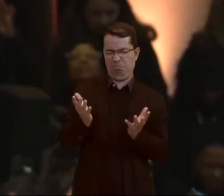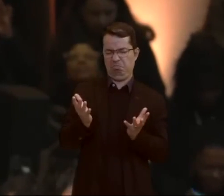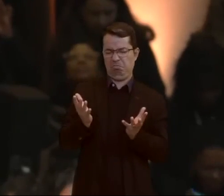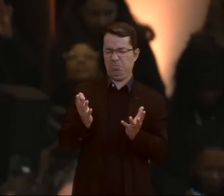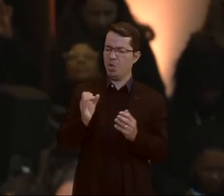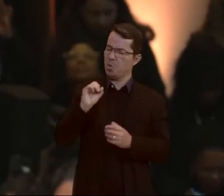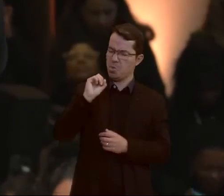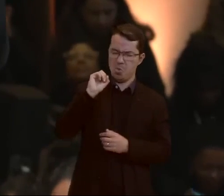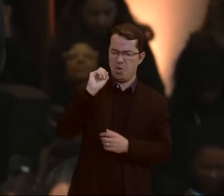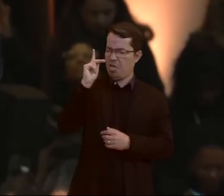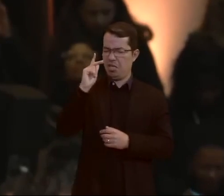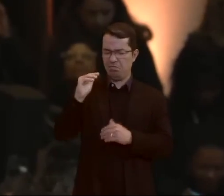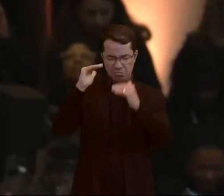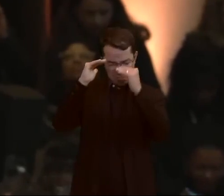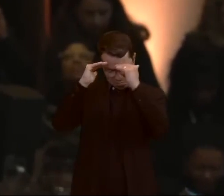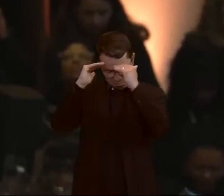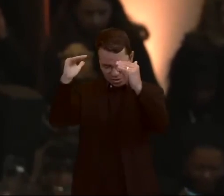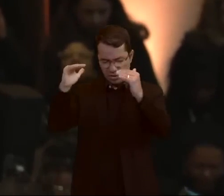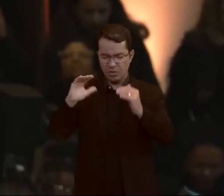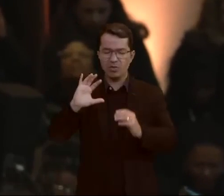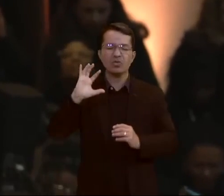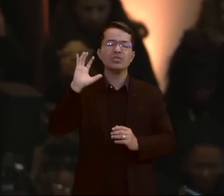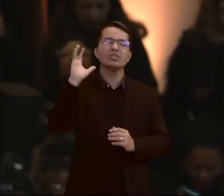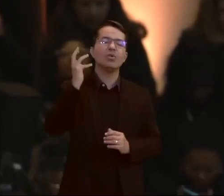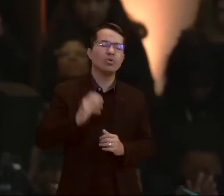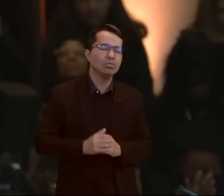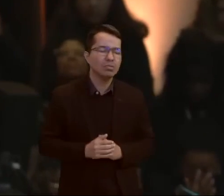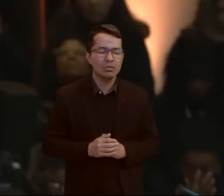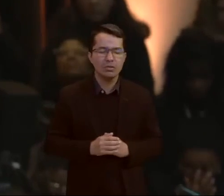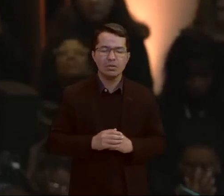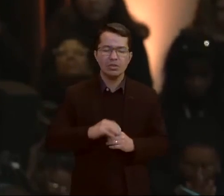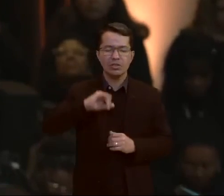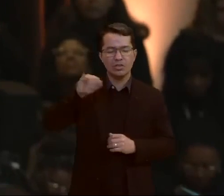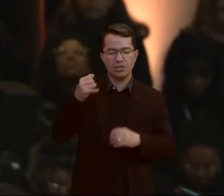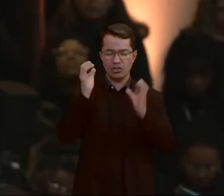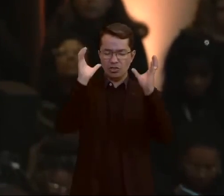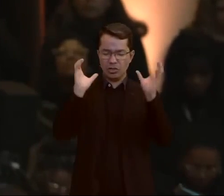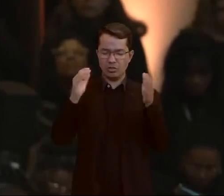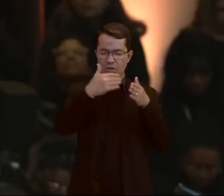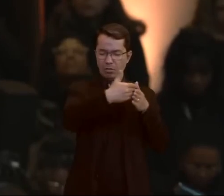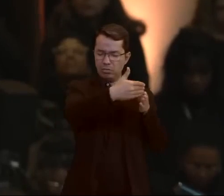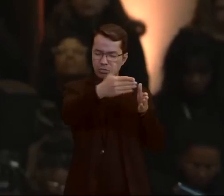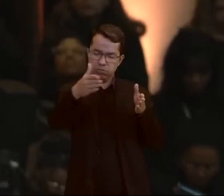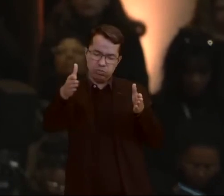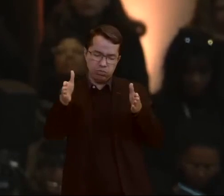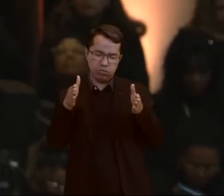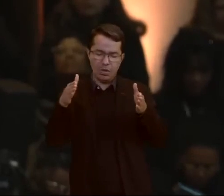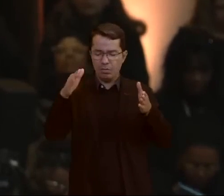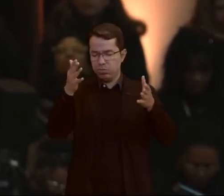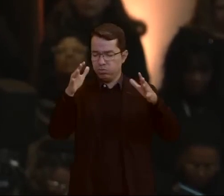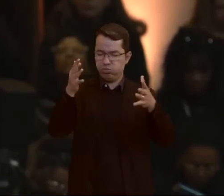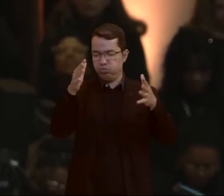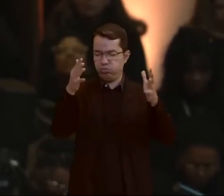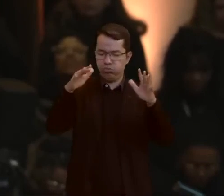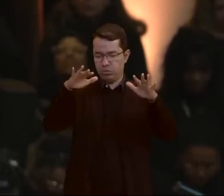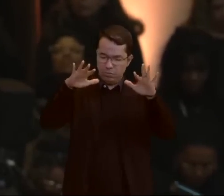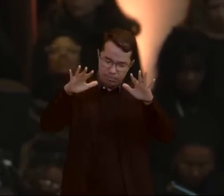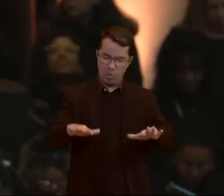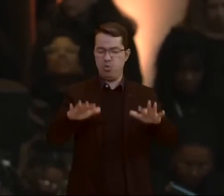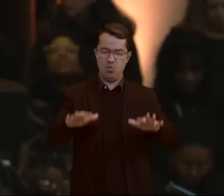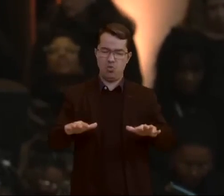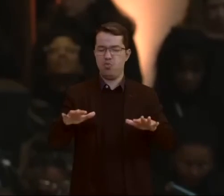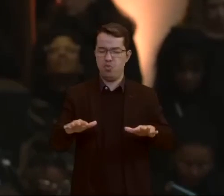mandando. E a muralha caiu. Então, Senhor, dá palavra,